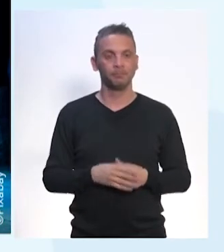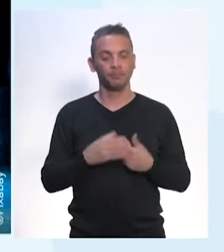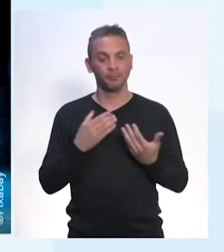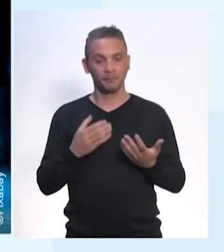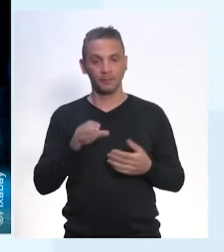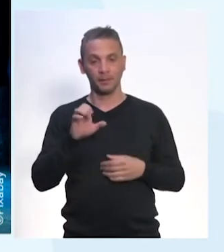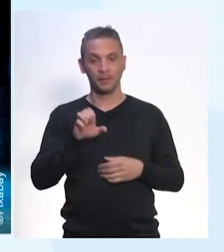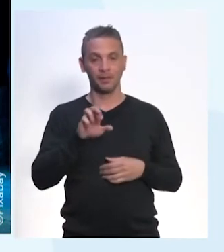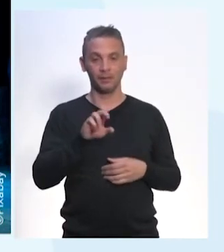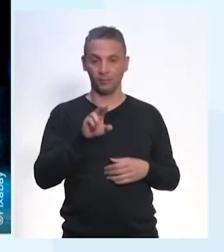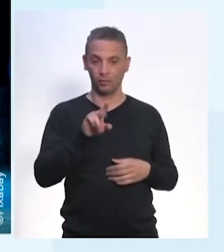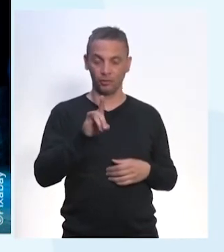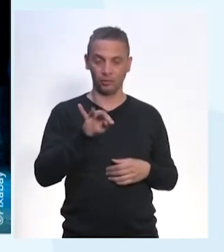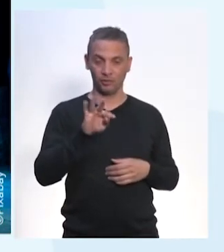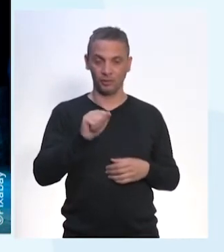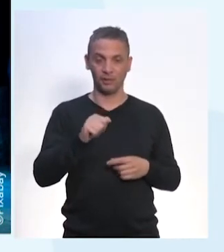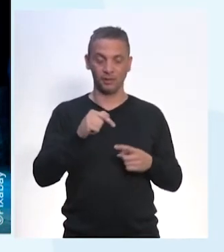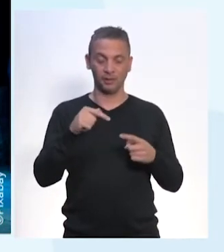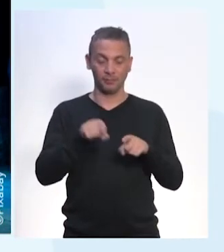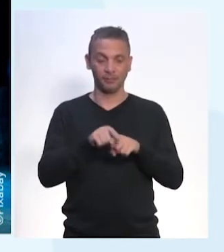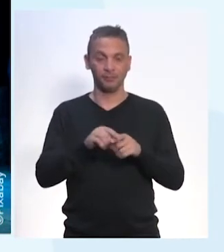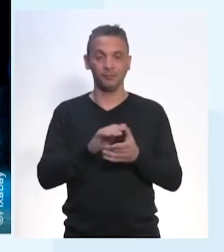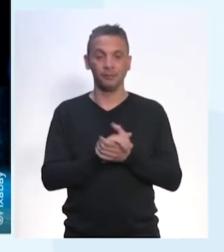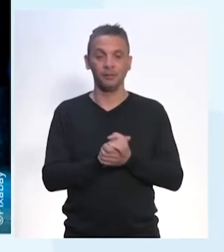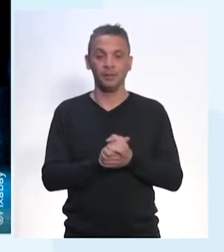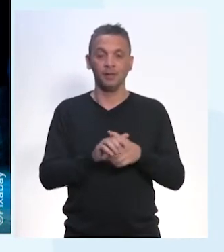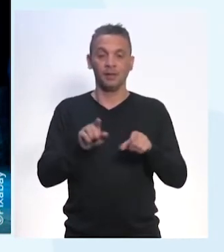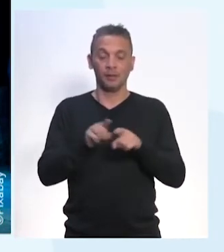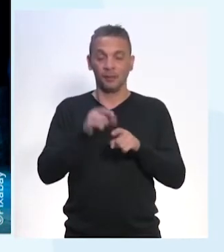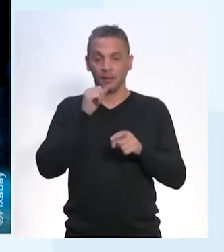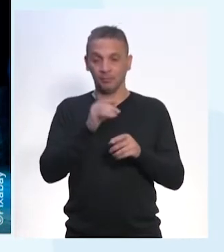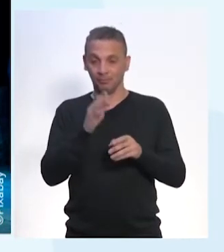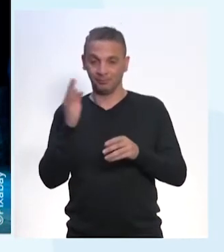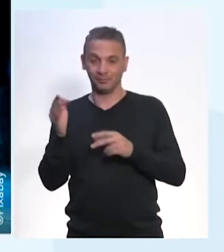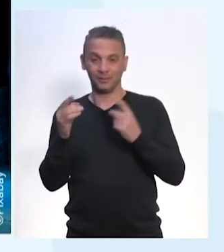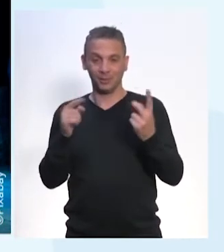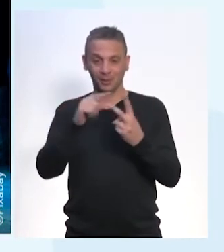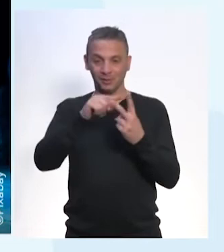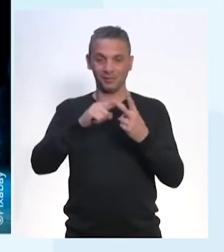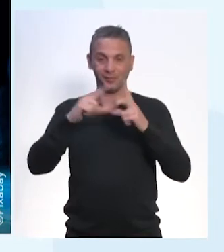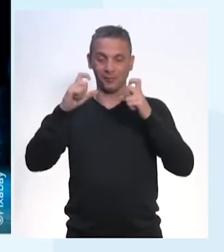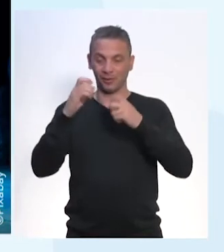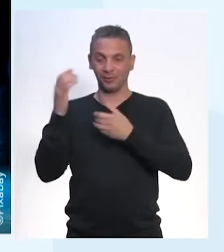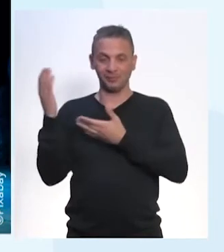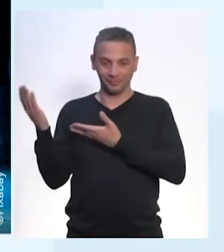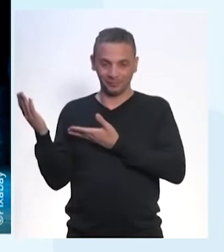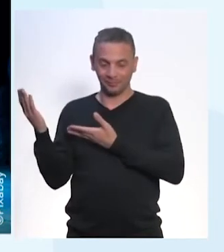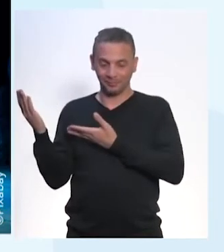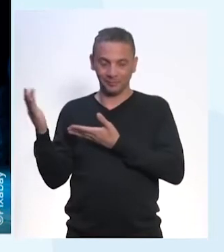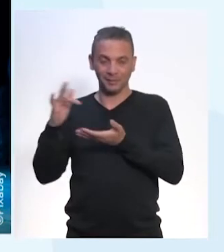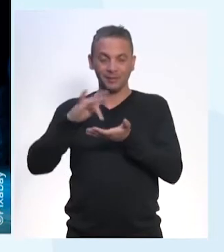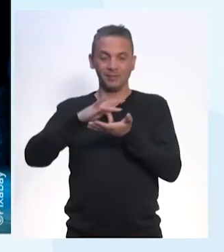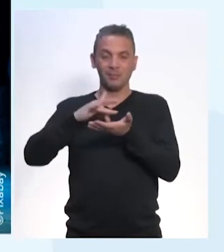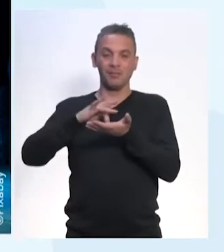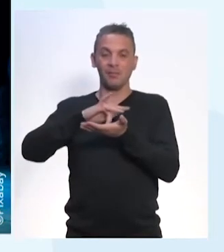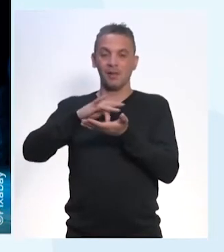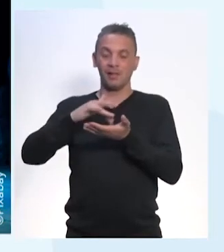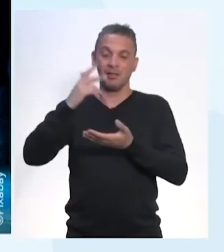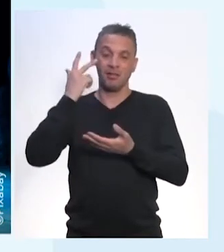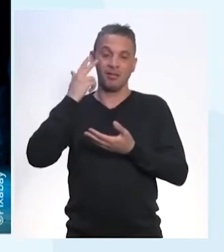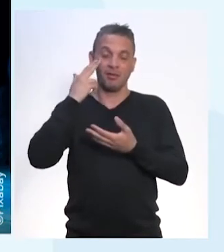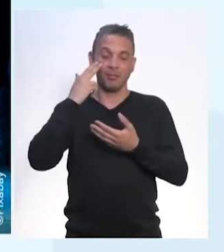tem figurinos, né, um pouco maiores, mais elaborados, tá? E você tem, claro, né, o balé clássico convencional, né, que onde nós temos aí os